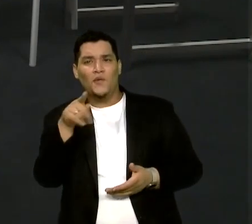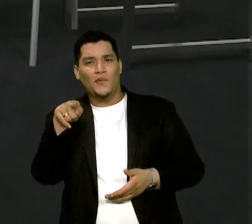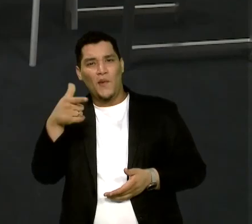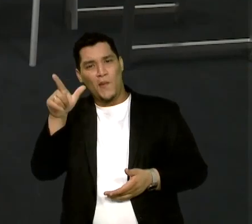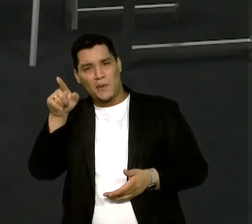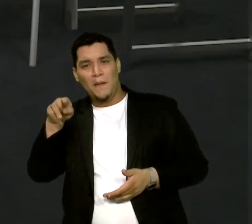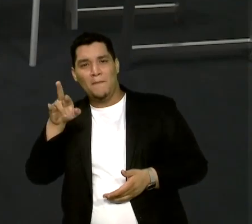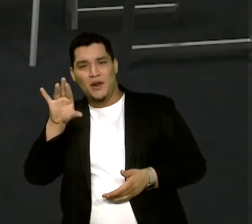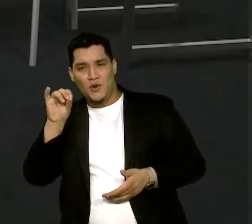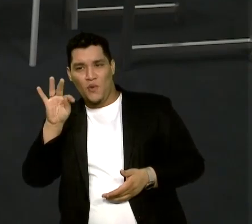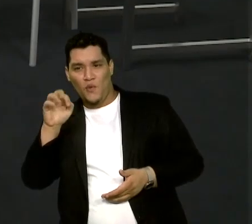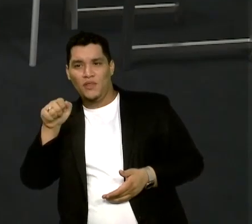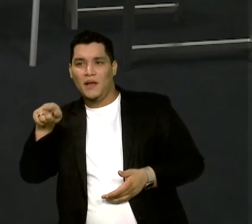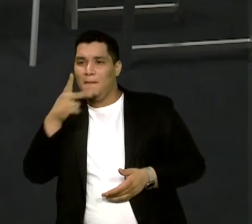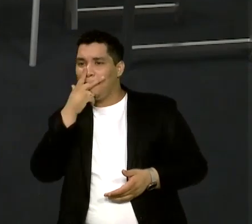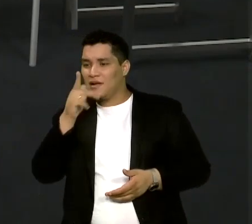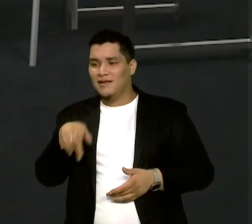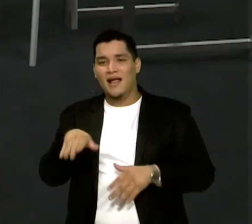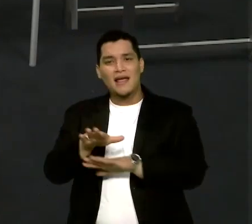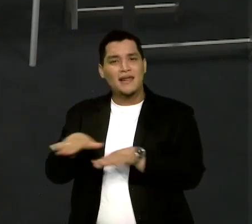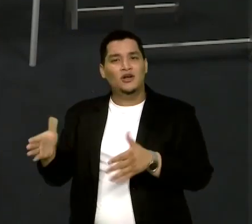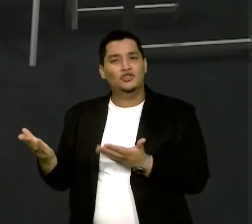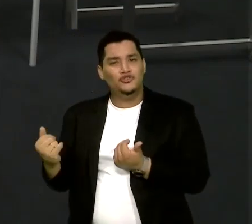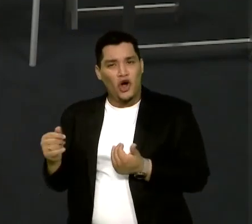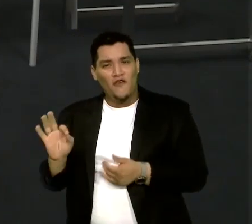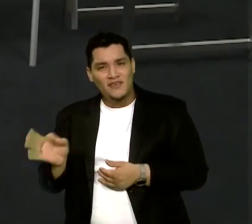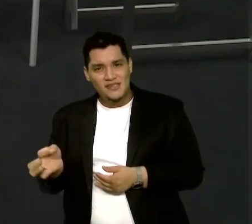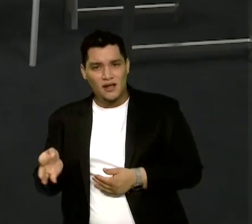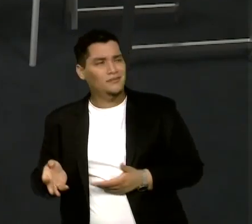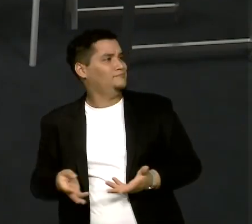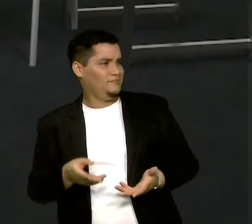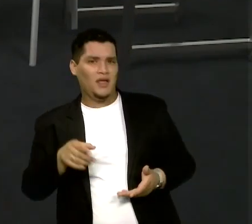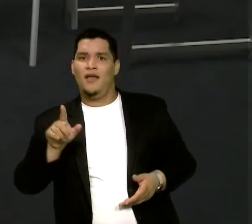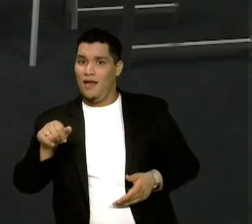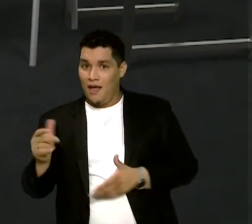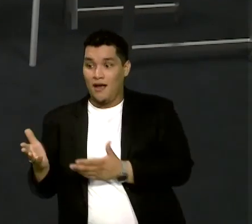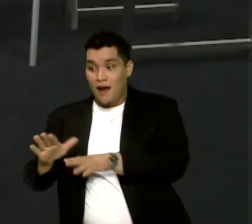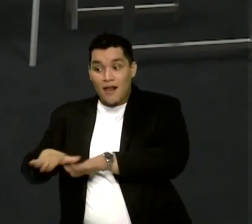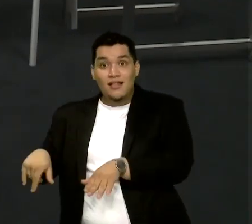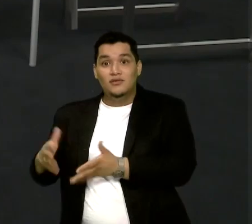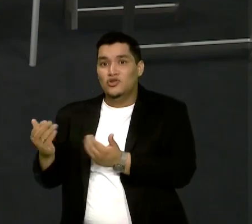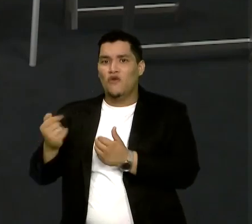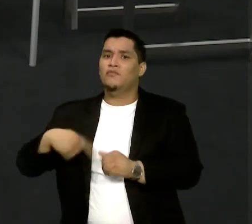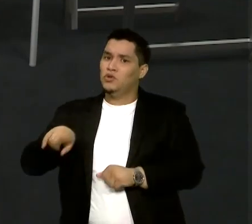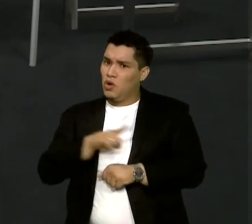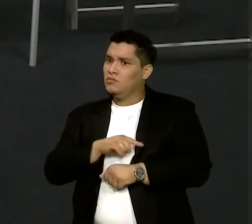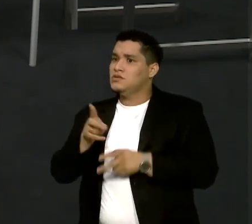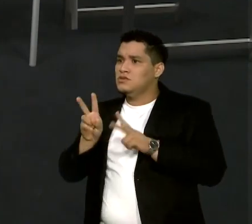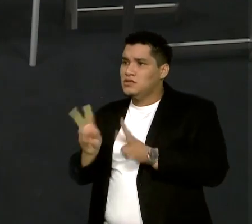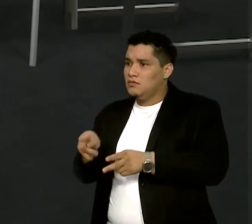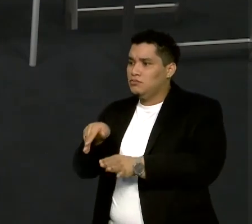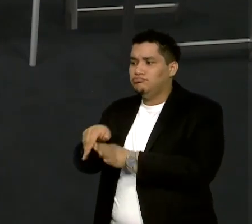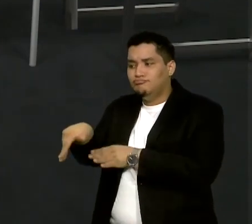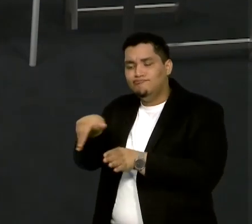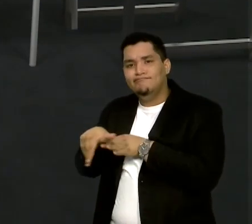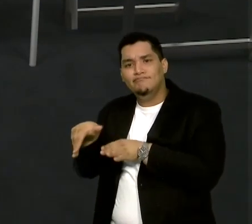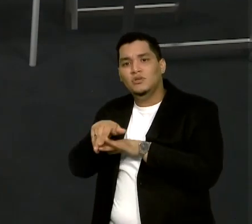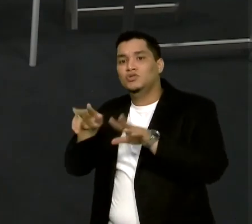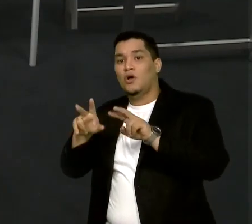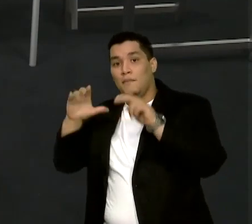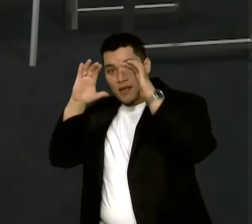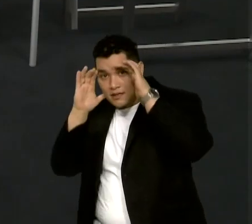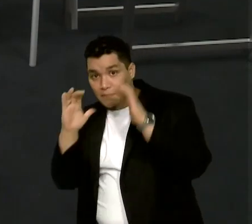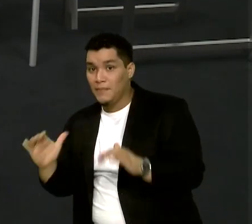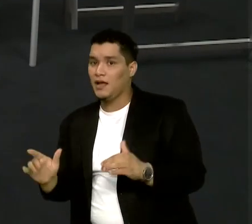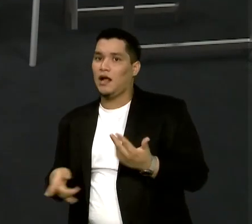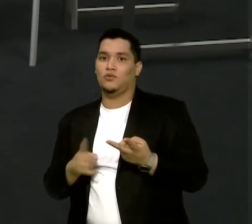Mas aí lá no Instituto vocês já trabalham essa formação. A gente já planta essa sementinha neles, né? A gente sempre busca ensinar o respeito e a